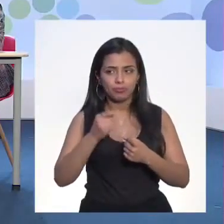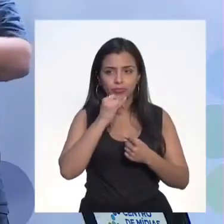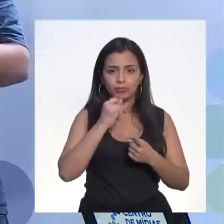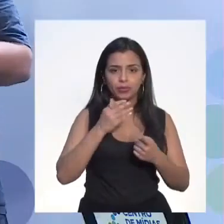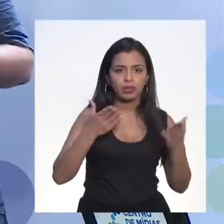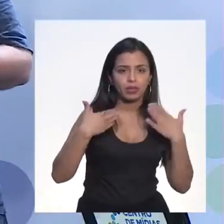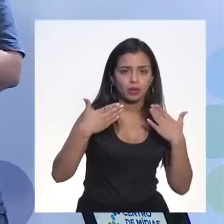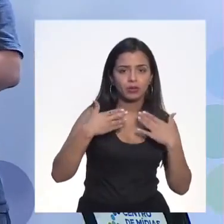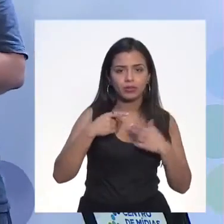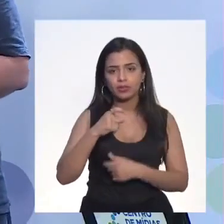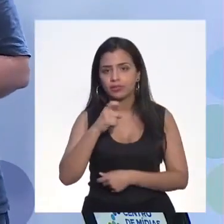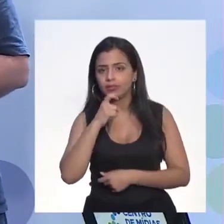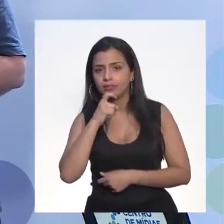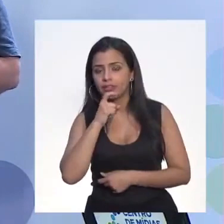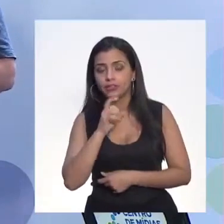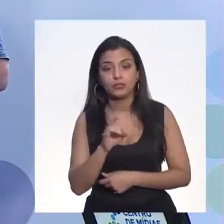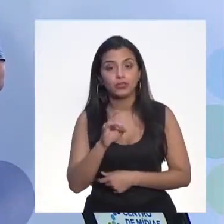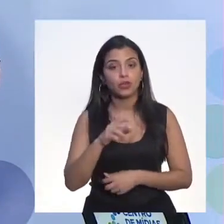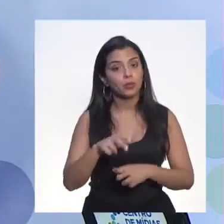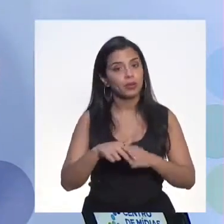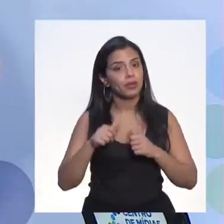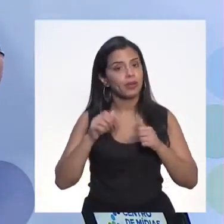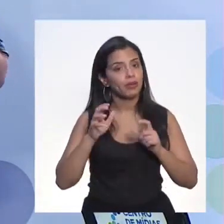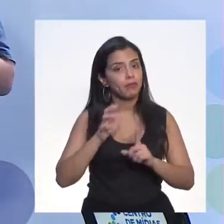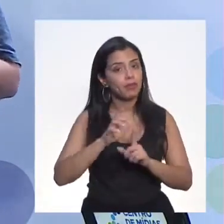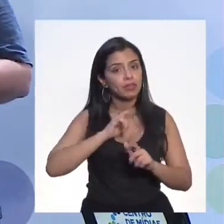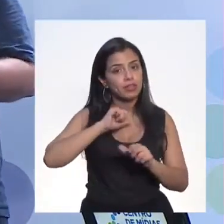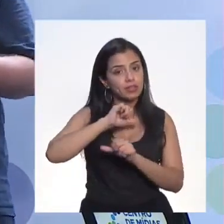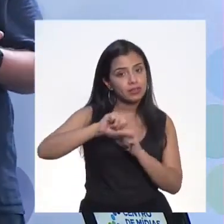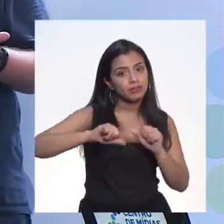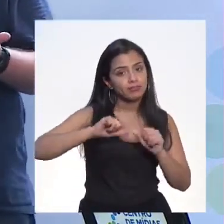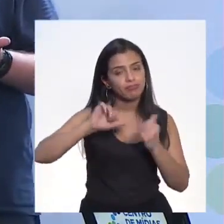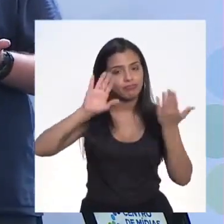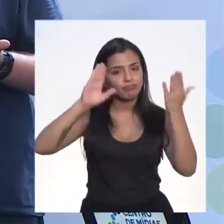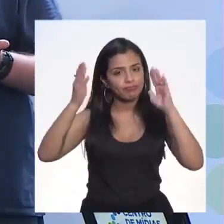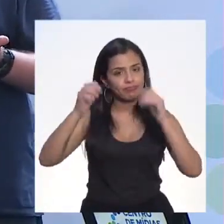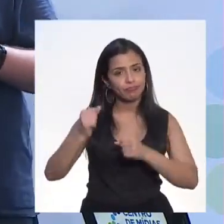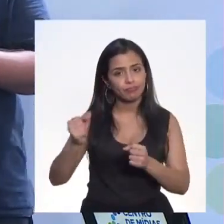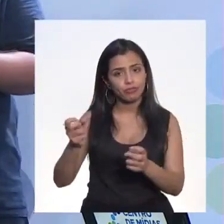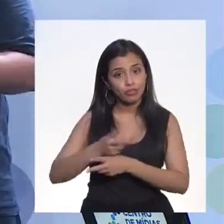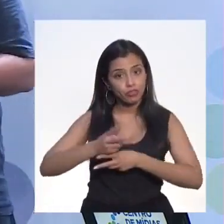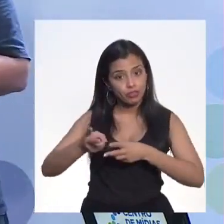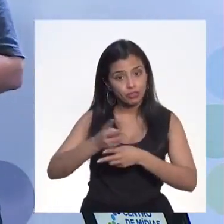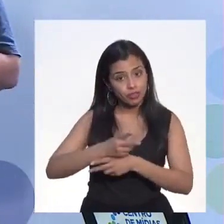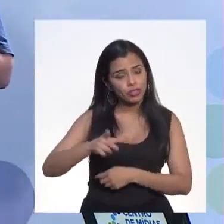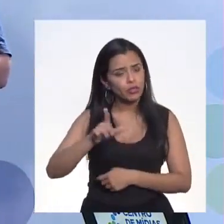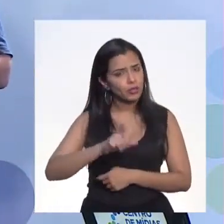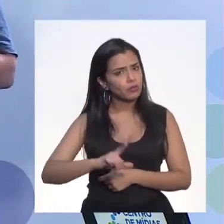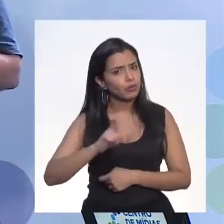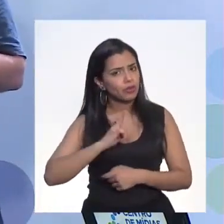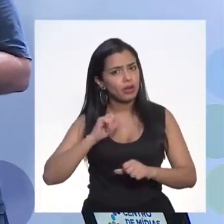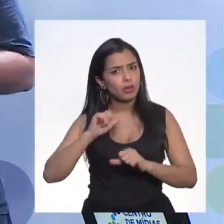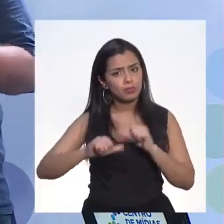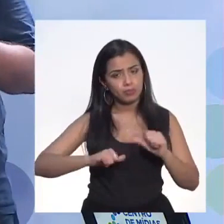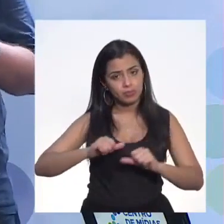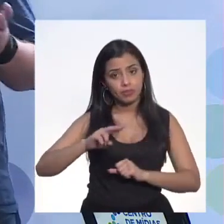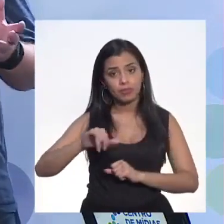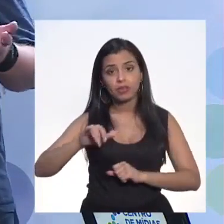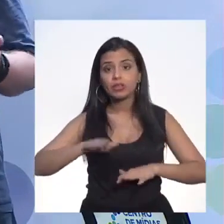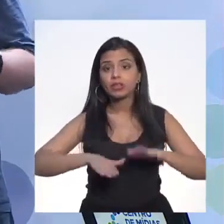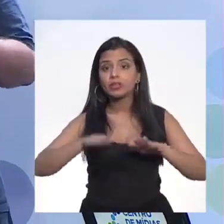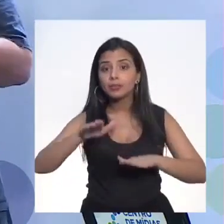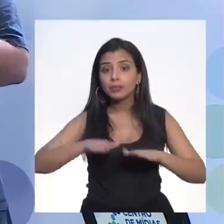aí, pelas influências dessas massas de ar, que é lógico, elas são comprometidas ou não, de acordo com o